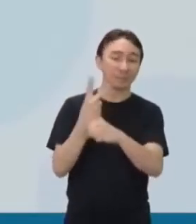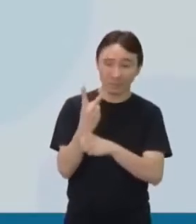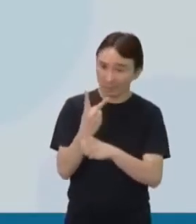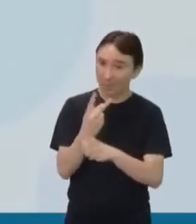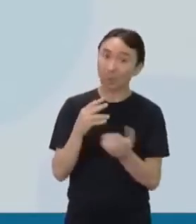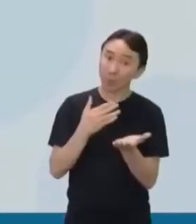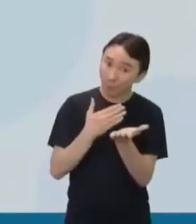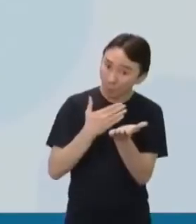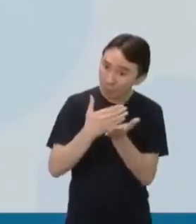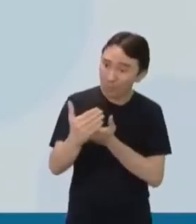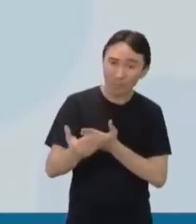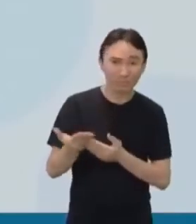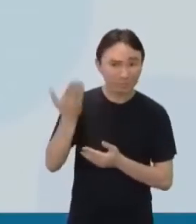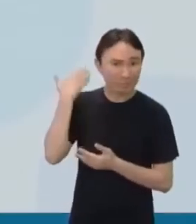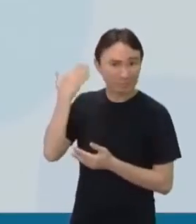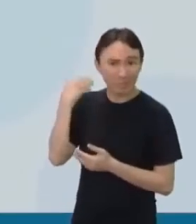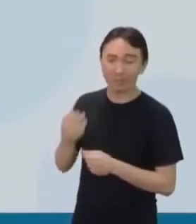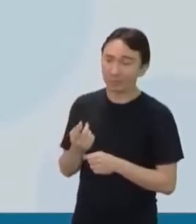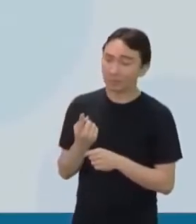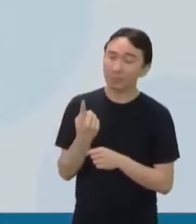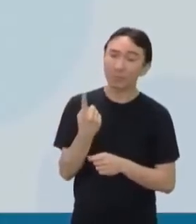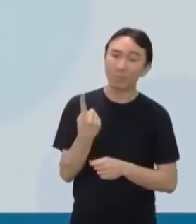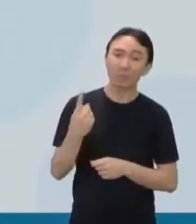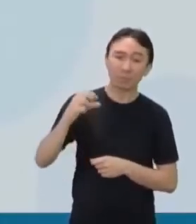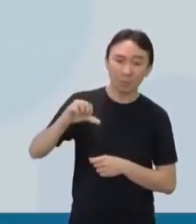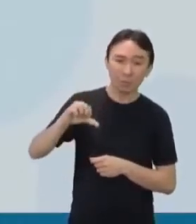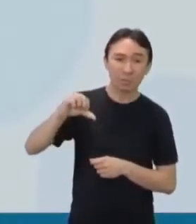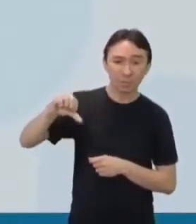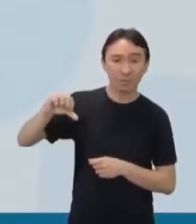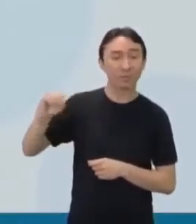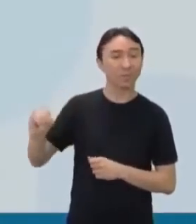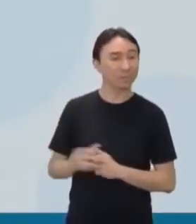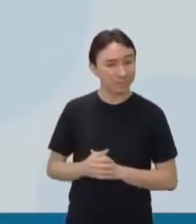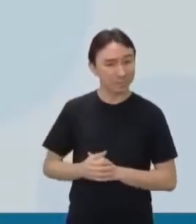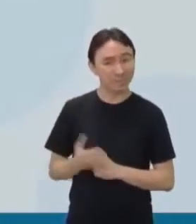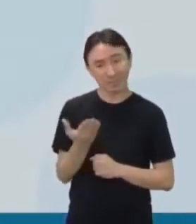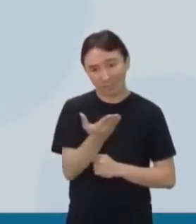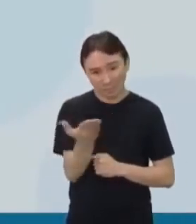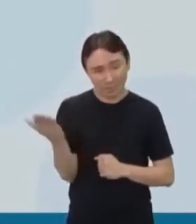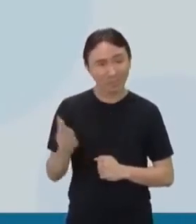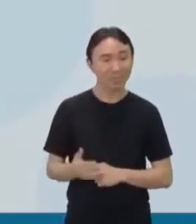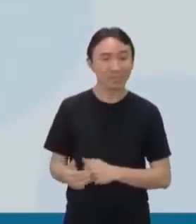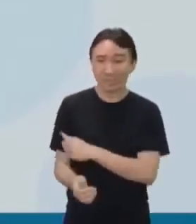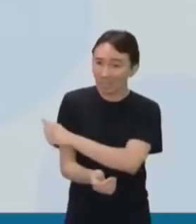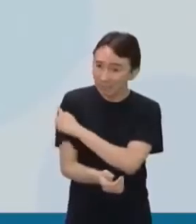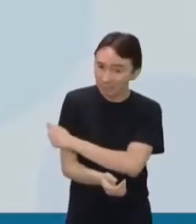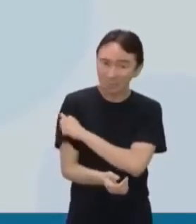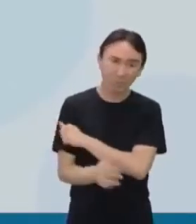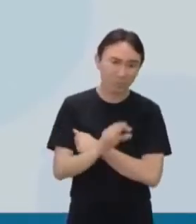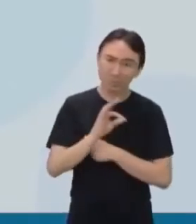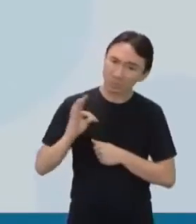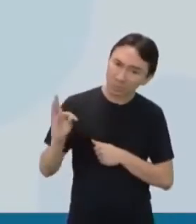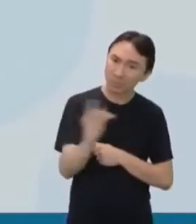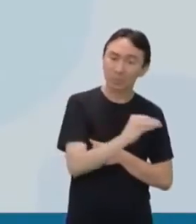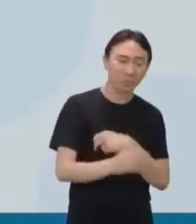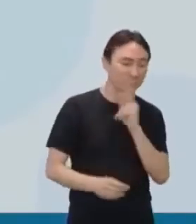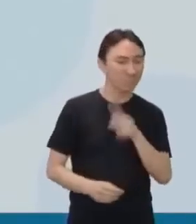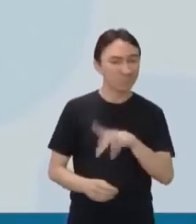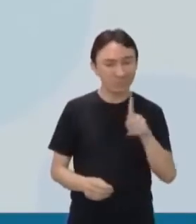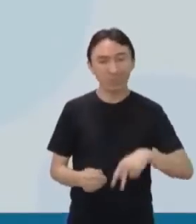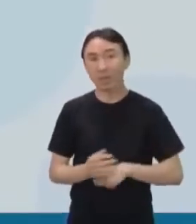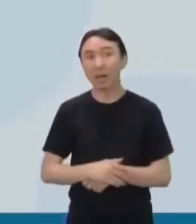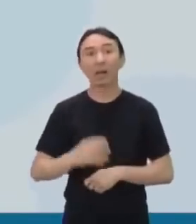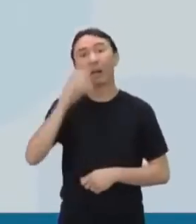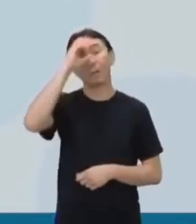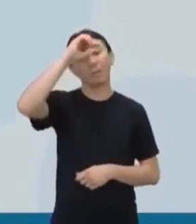replicável, para que vocês apresentem para os professores, para os estudantes, para que todos se apropriem em relação a essa avaliação, tá bom?